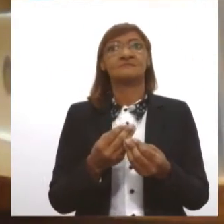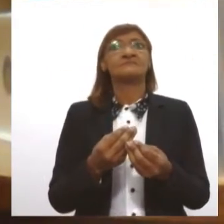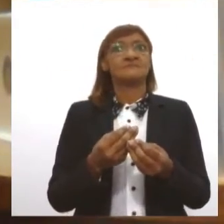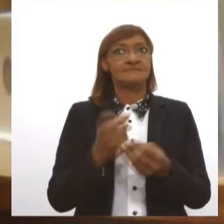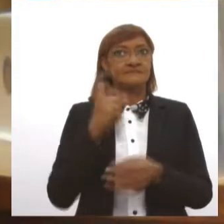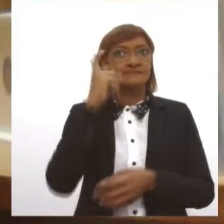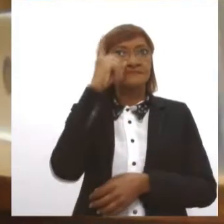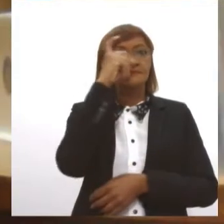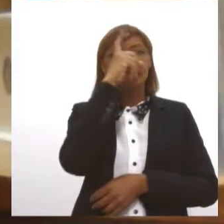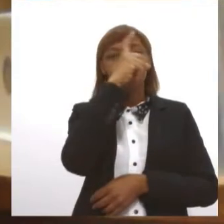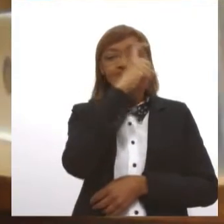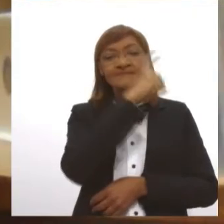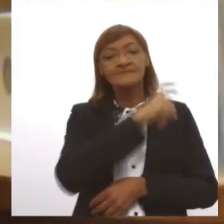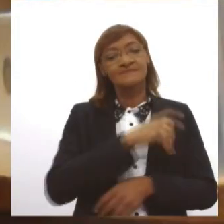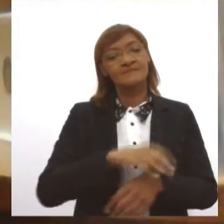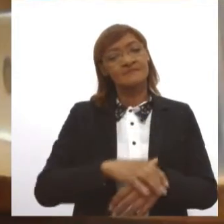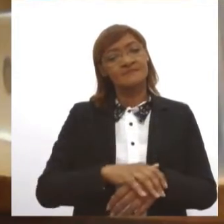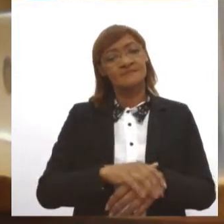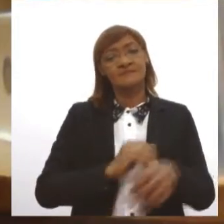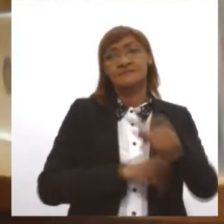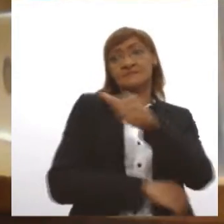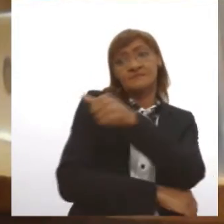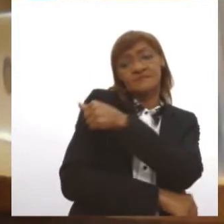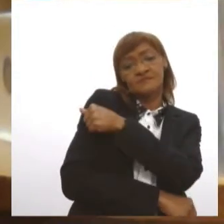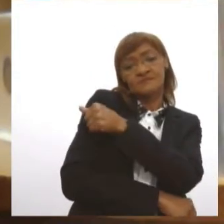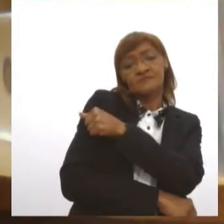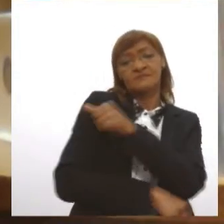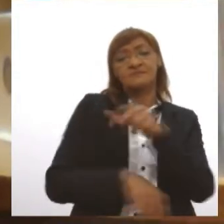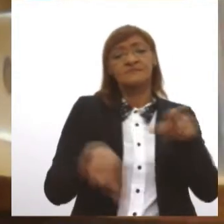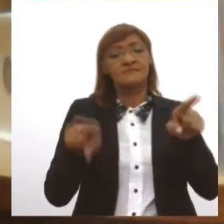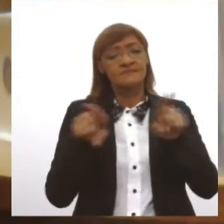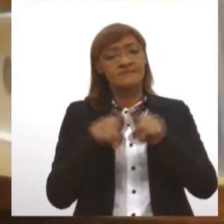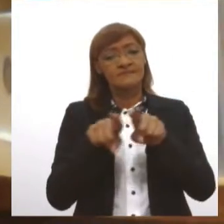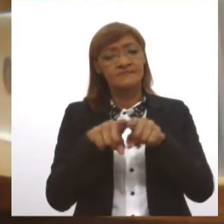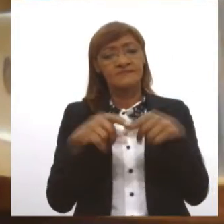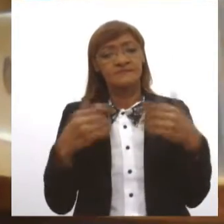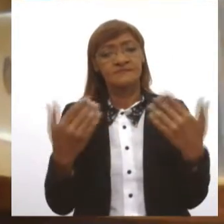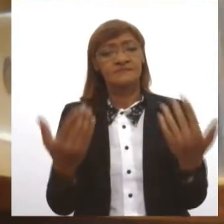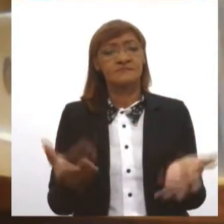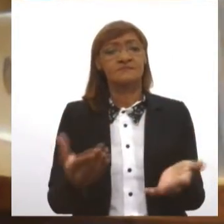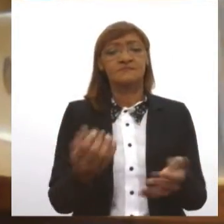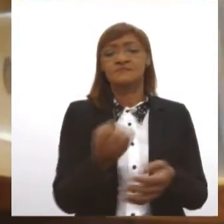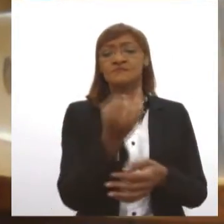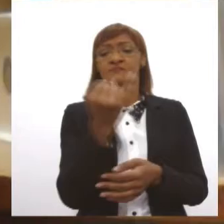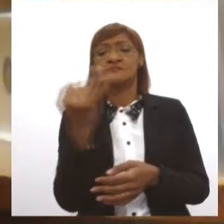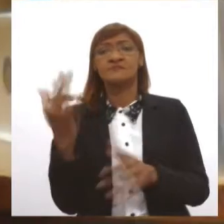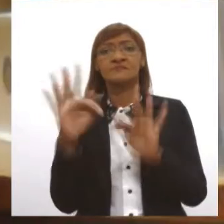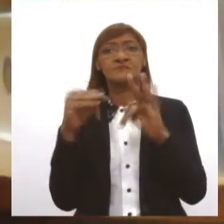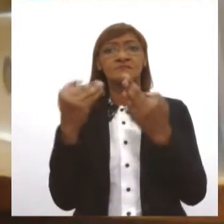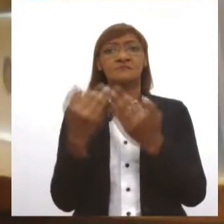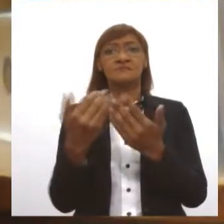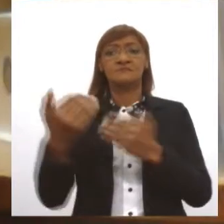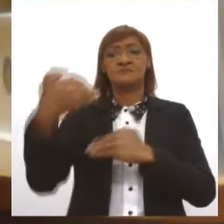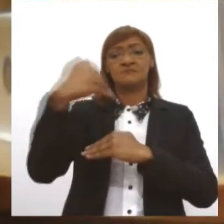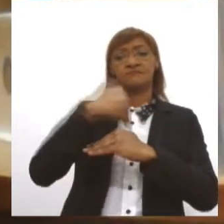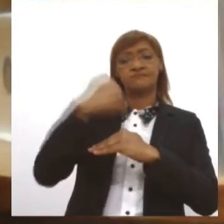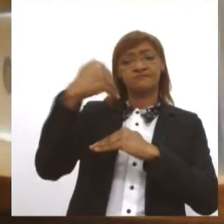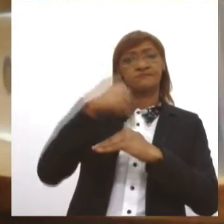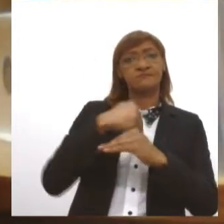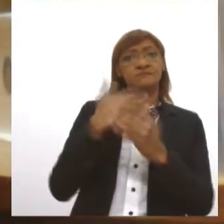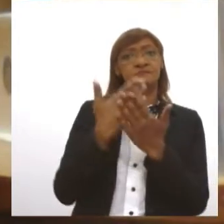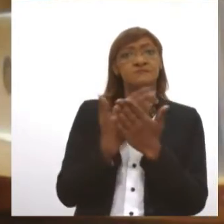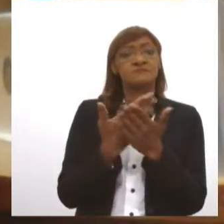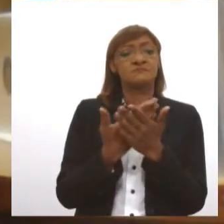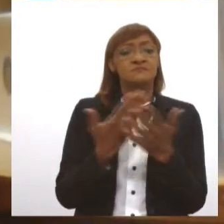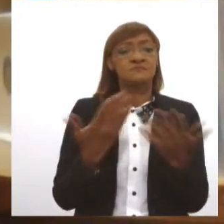muito complicado. E para os alunos também, para essas famílias que vieram, inúmeros dos pais aqui, trazendo, né, que estava